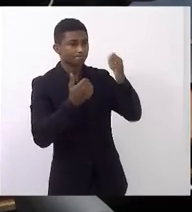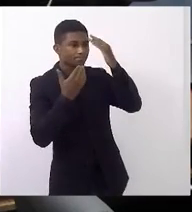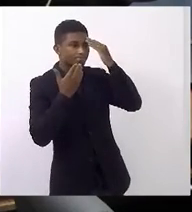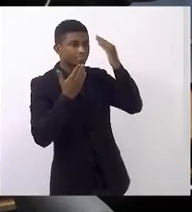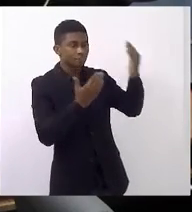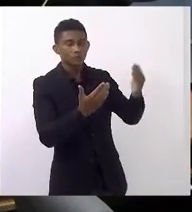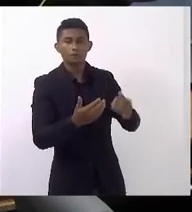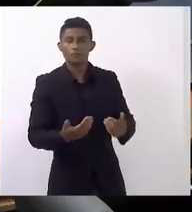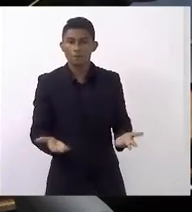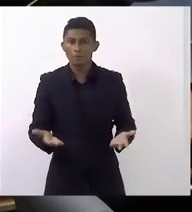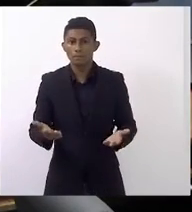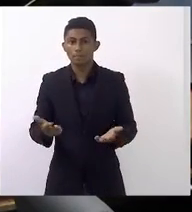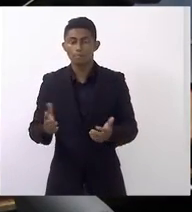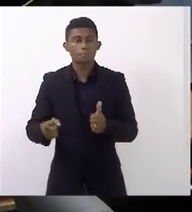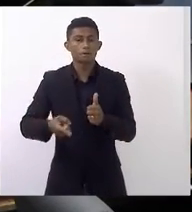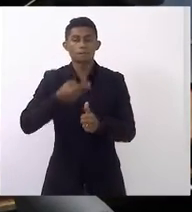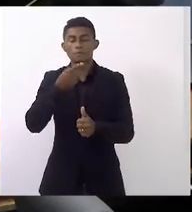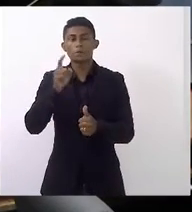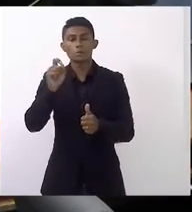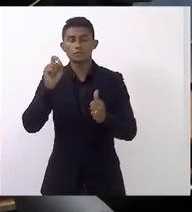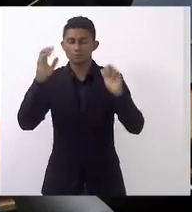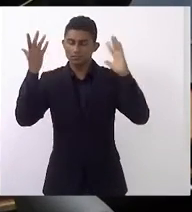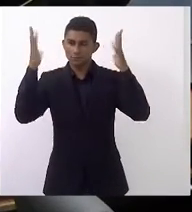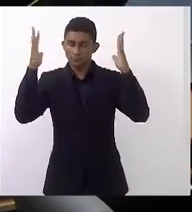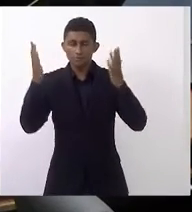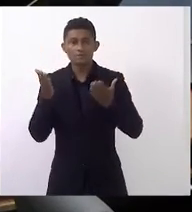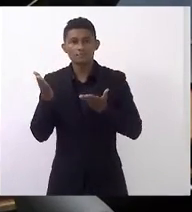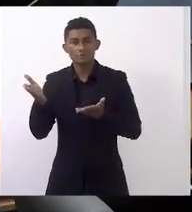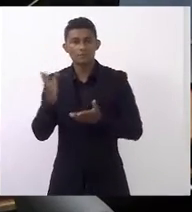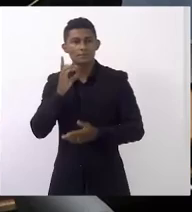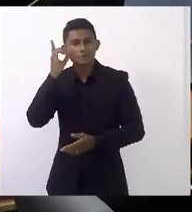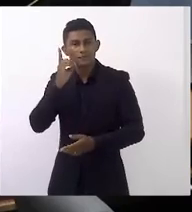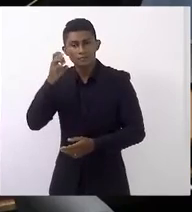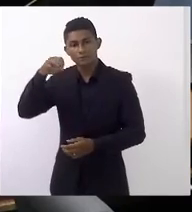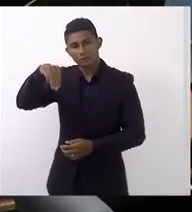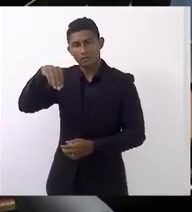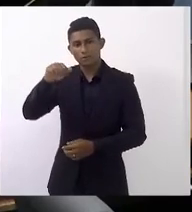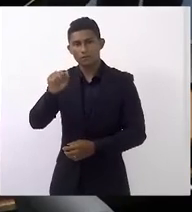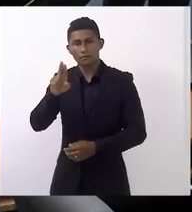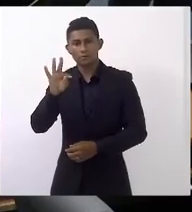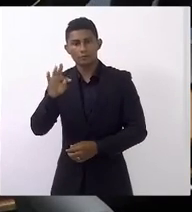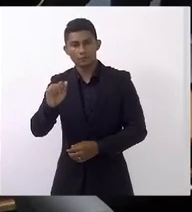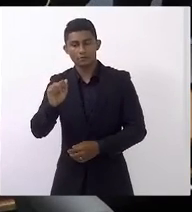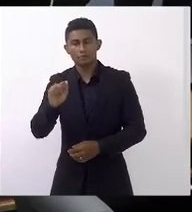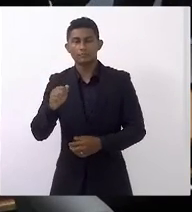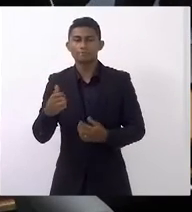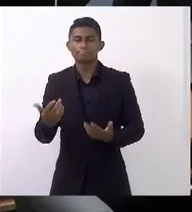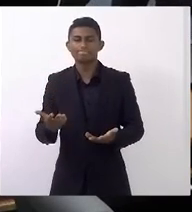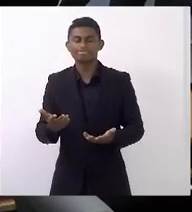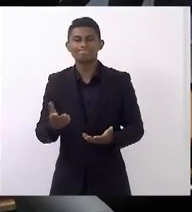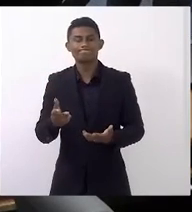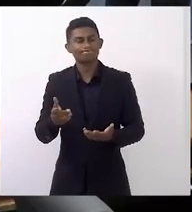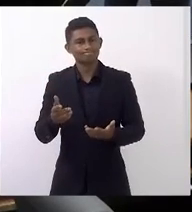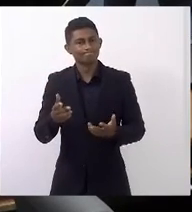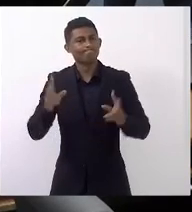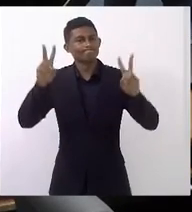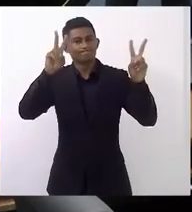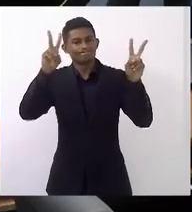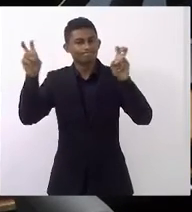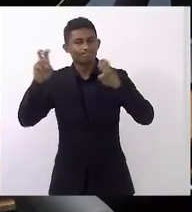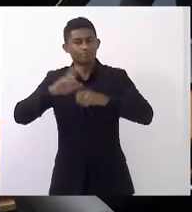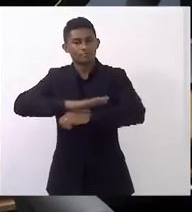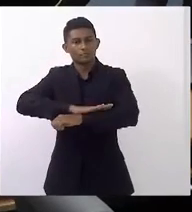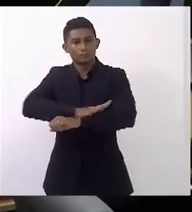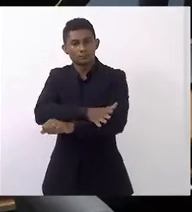inicialmente também parabenizar a deputada Marta Rocha. A questão do racismo estrutural